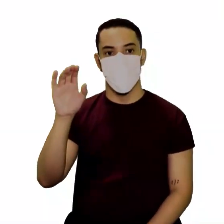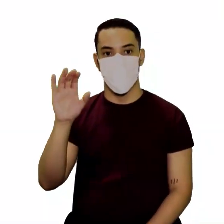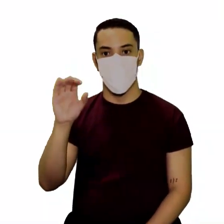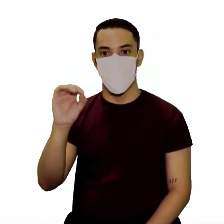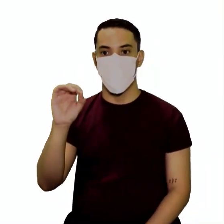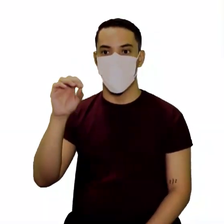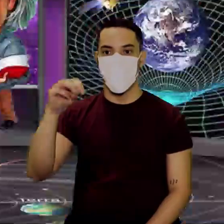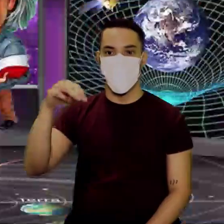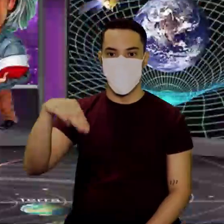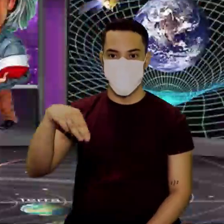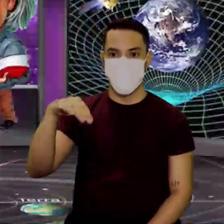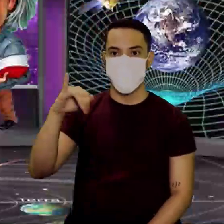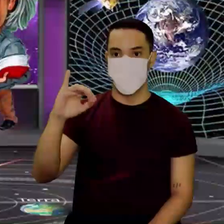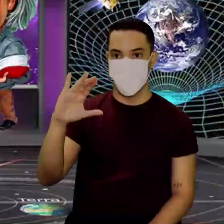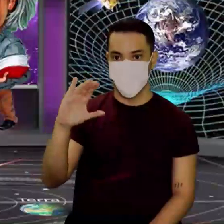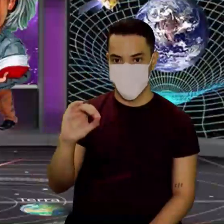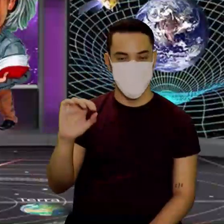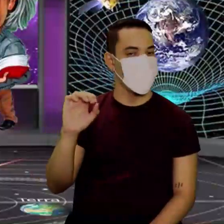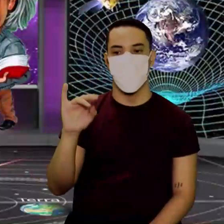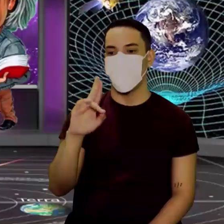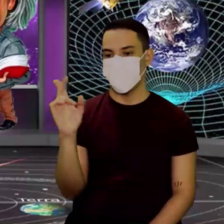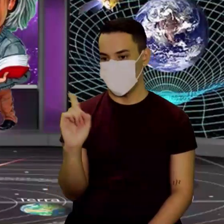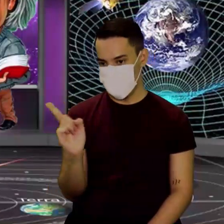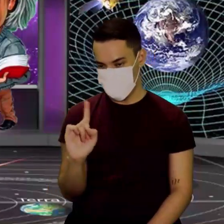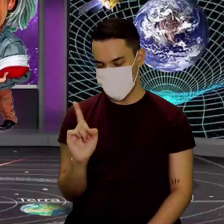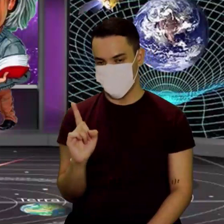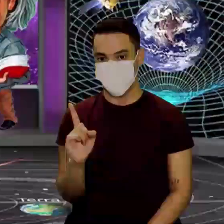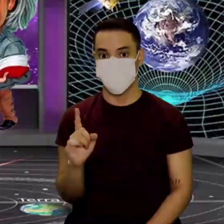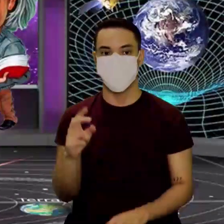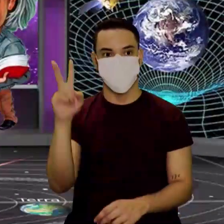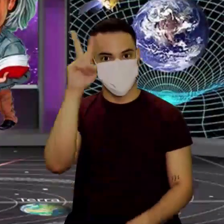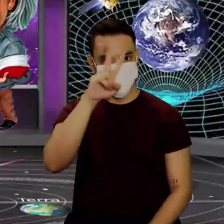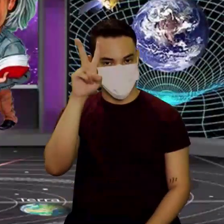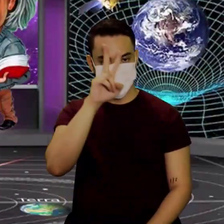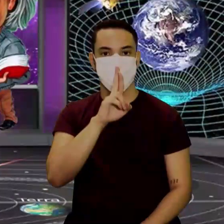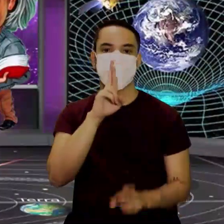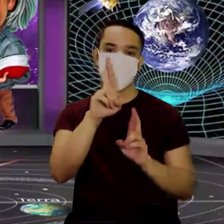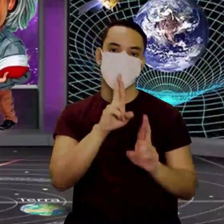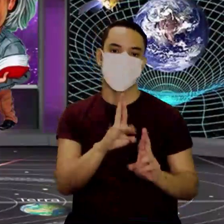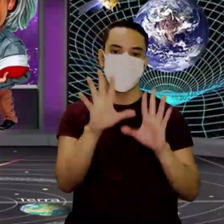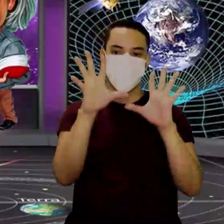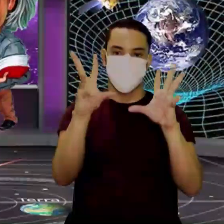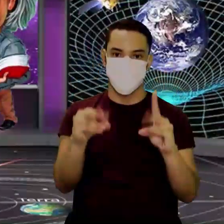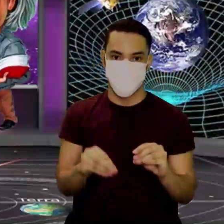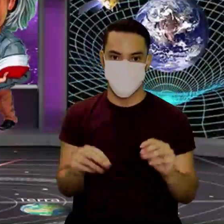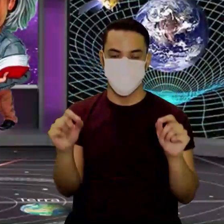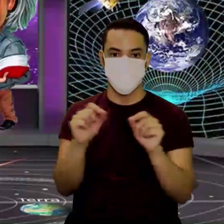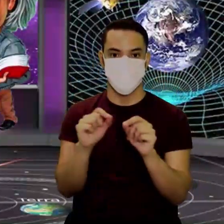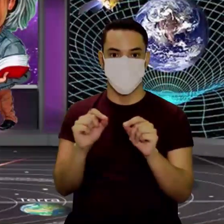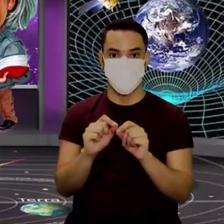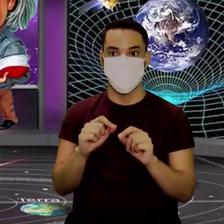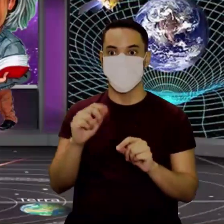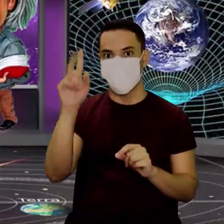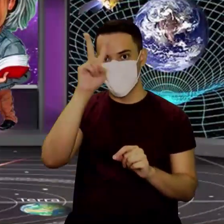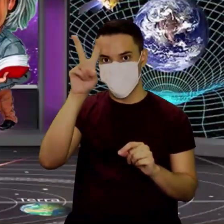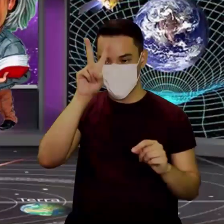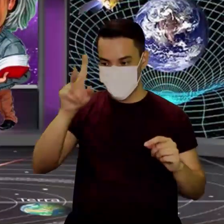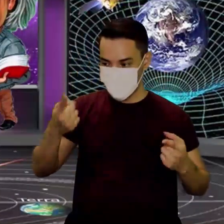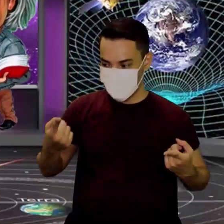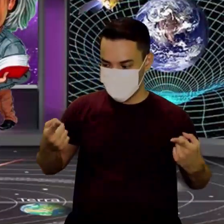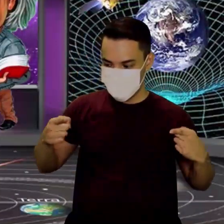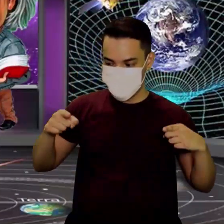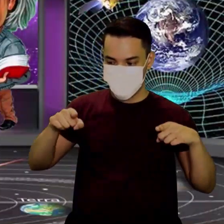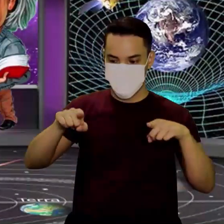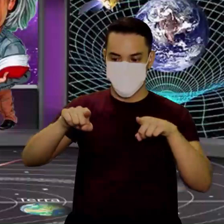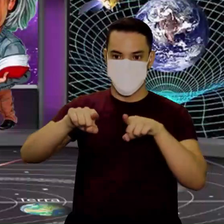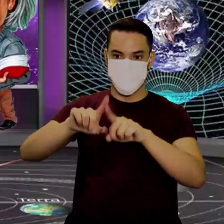seja ôhmico, o que acontece? O resultado de todas as resistências que você colocar, quando vai aumentando ali a relação